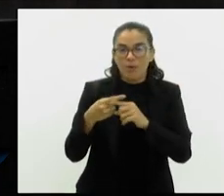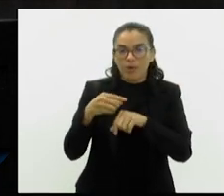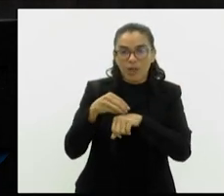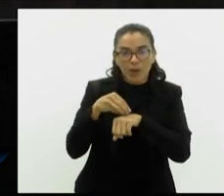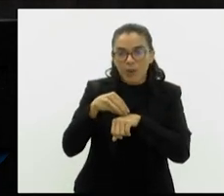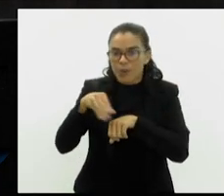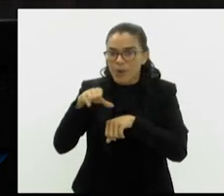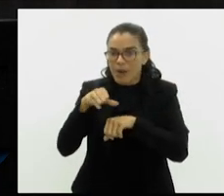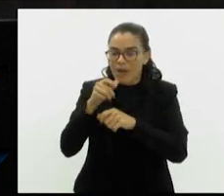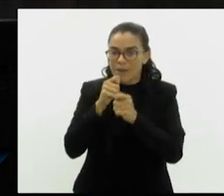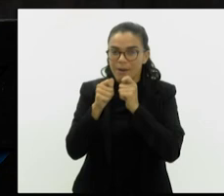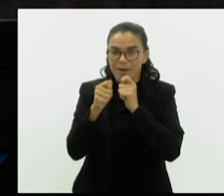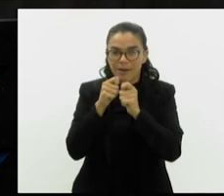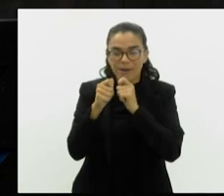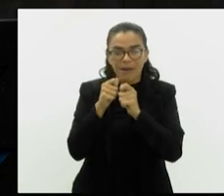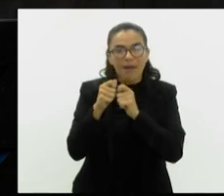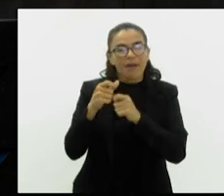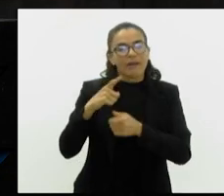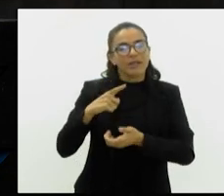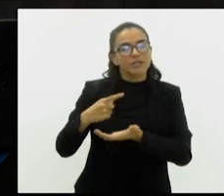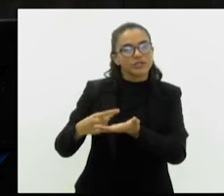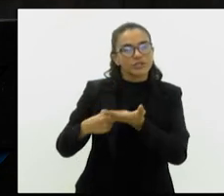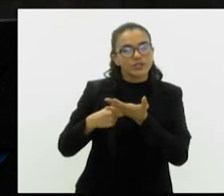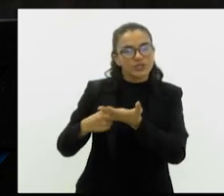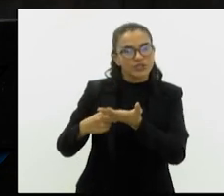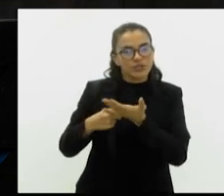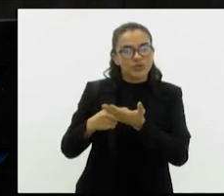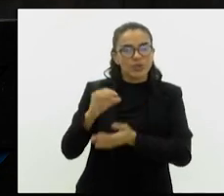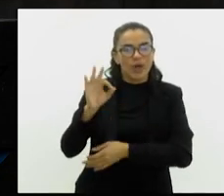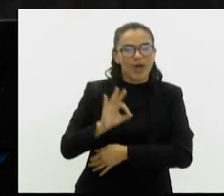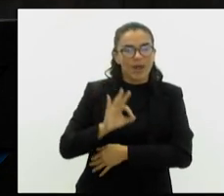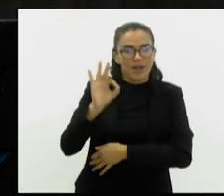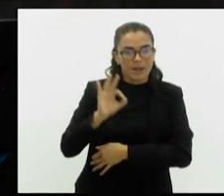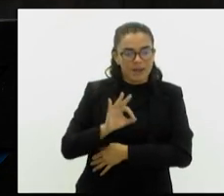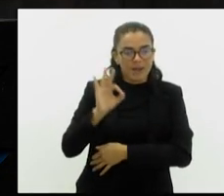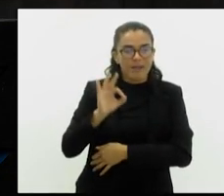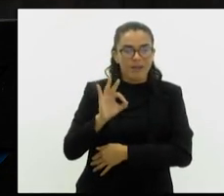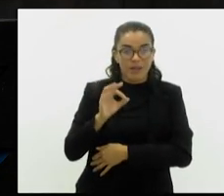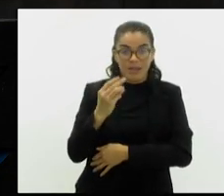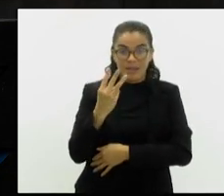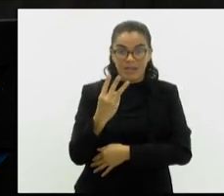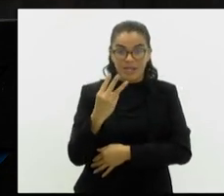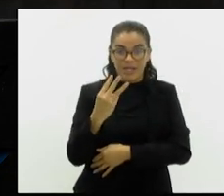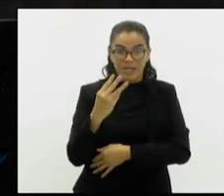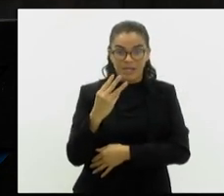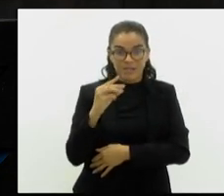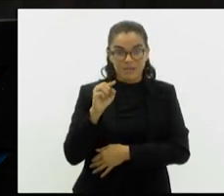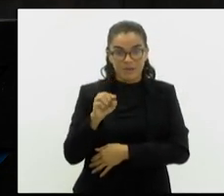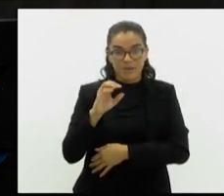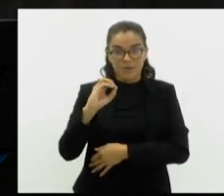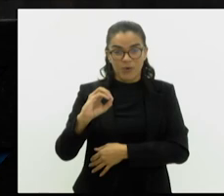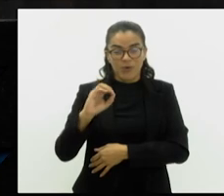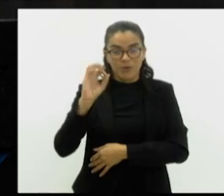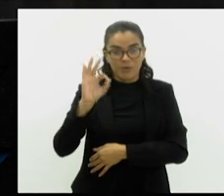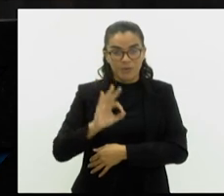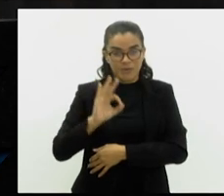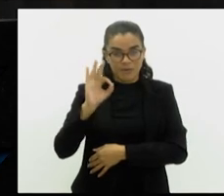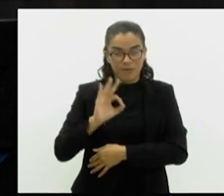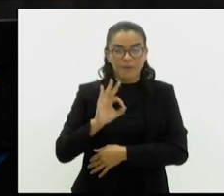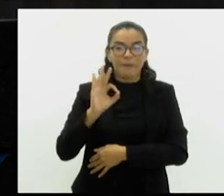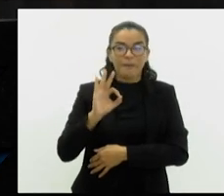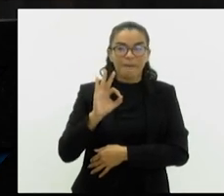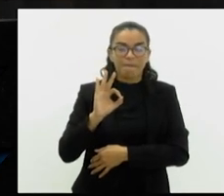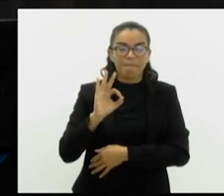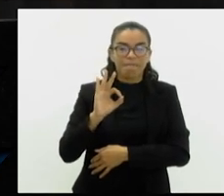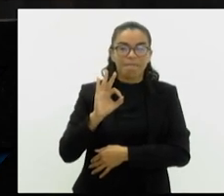imprensa é que se discutiu uma alíquota base de 3 pontos percentuais e que ela